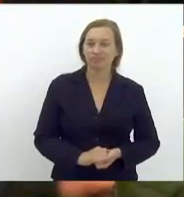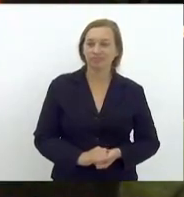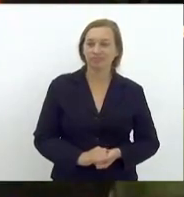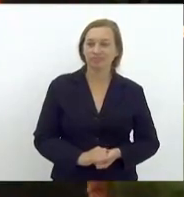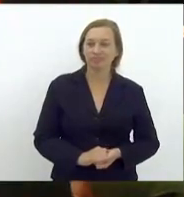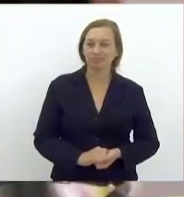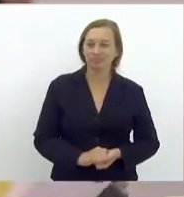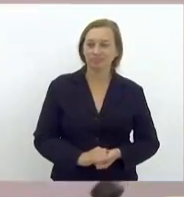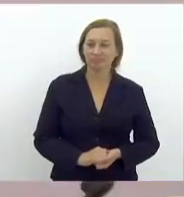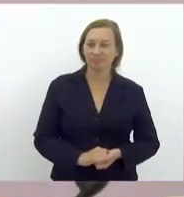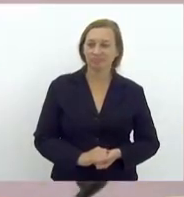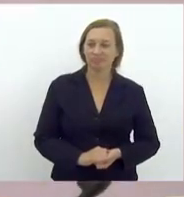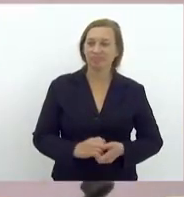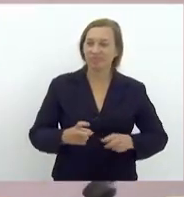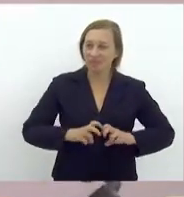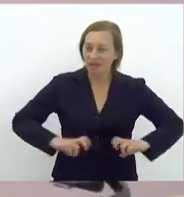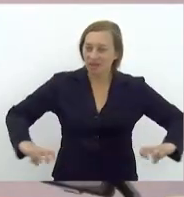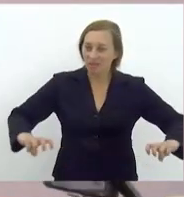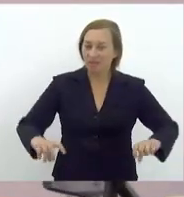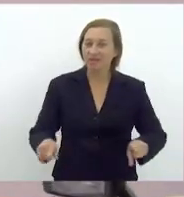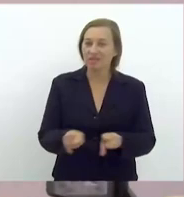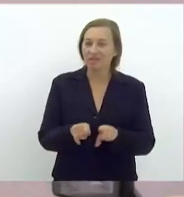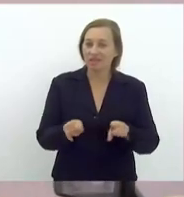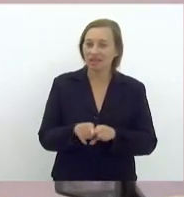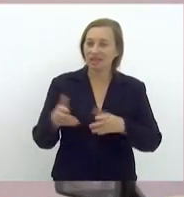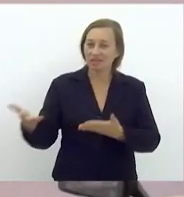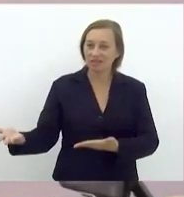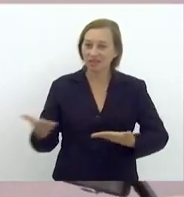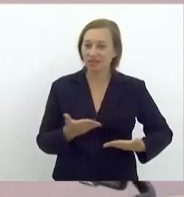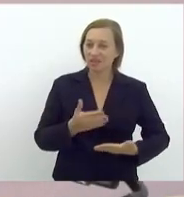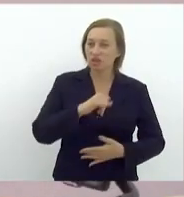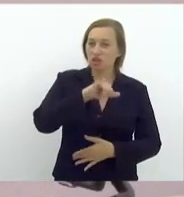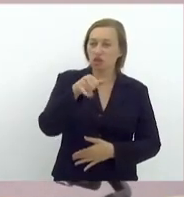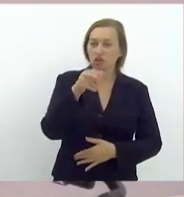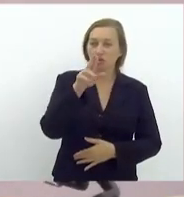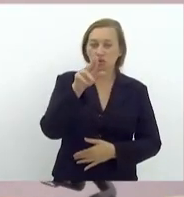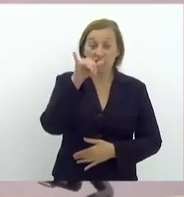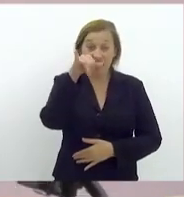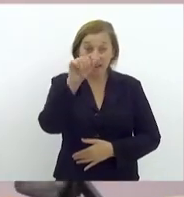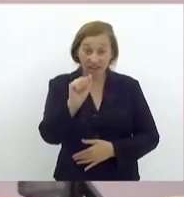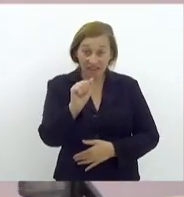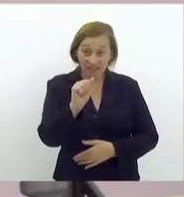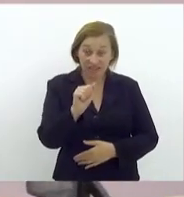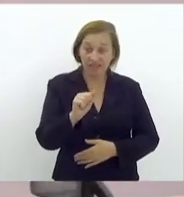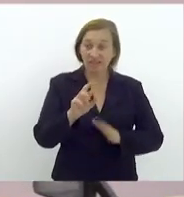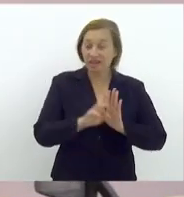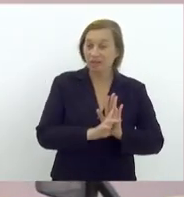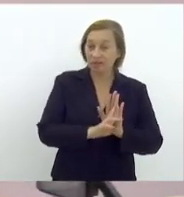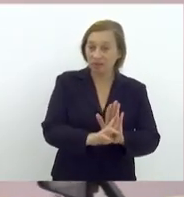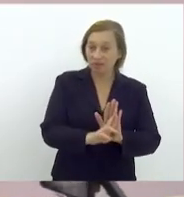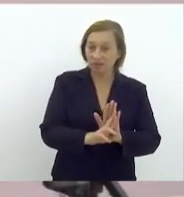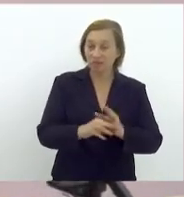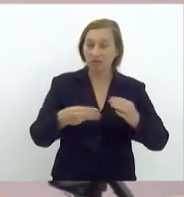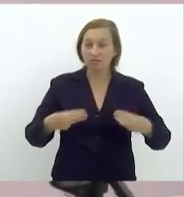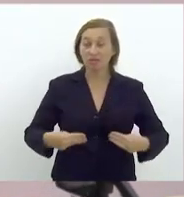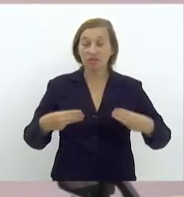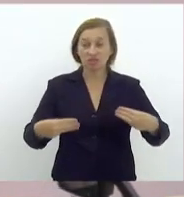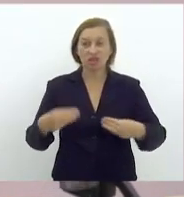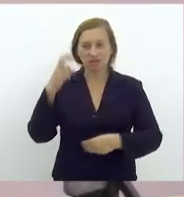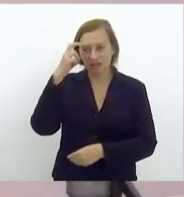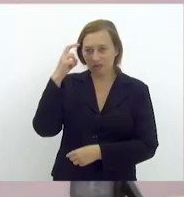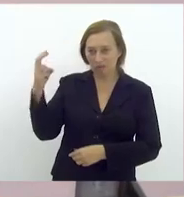para compor a mesa também eu queria chamar a Juliana Caetano que é uma das representantes do ministério da cultura